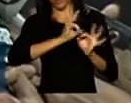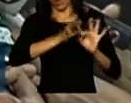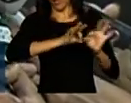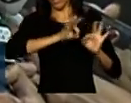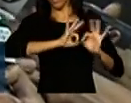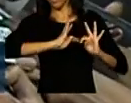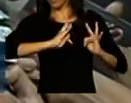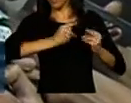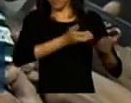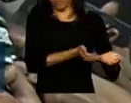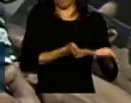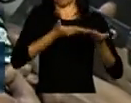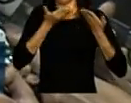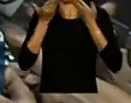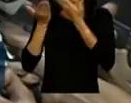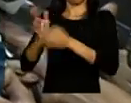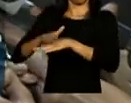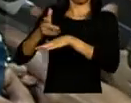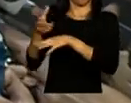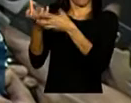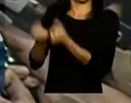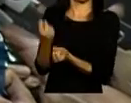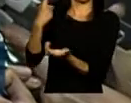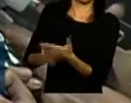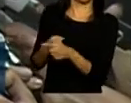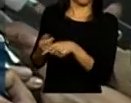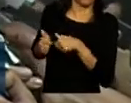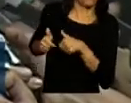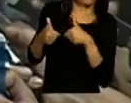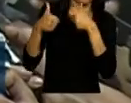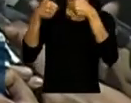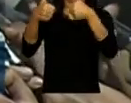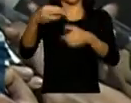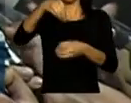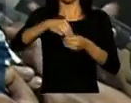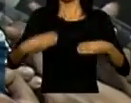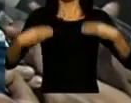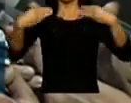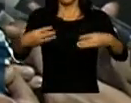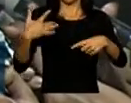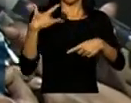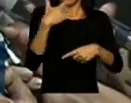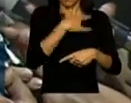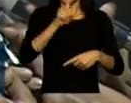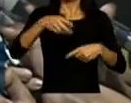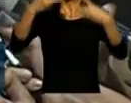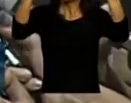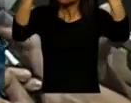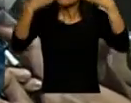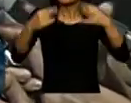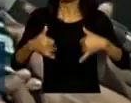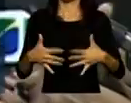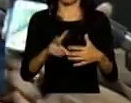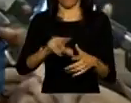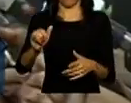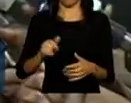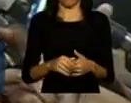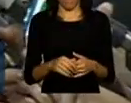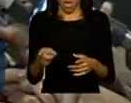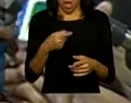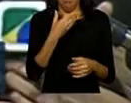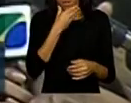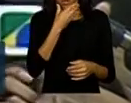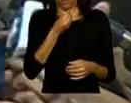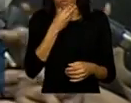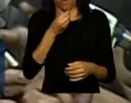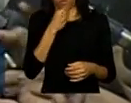processo de transição depois do anúncio formal da presidenta Dilma nós formalizaremos iniciaremos todo detalhamento dessa transição 1